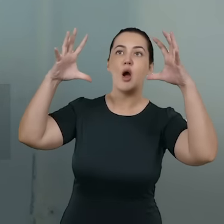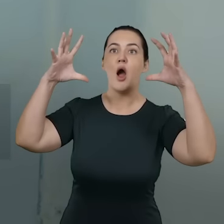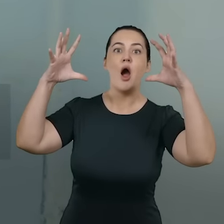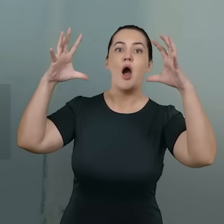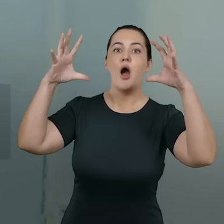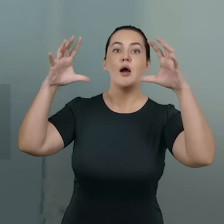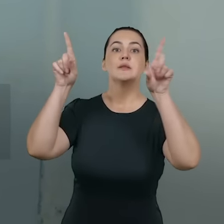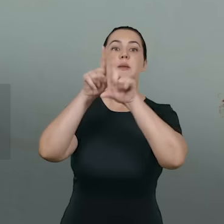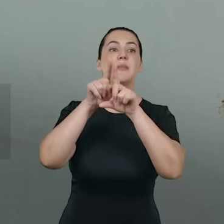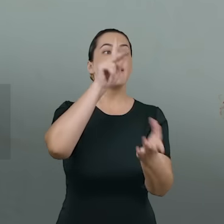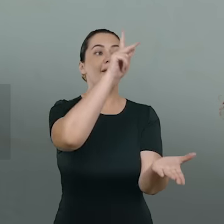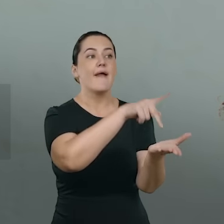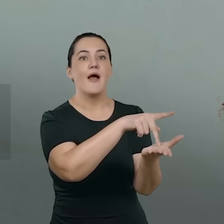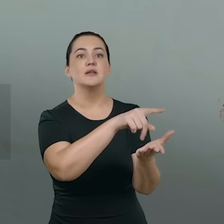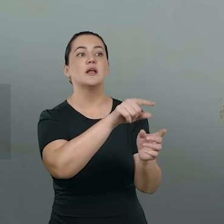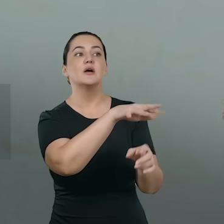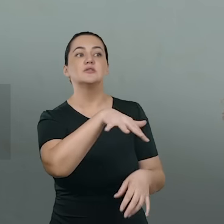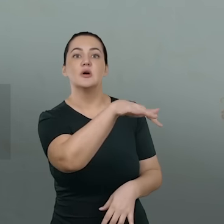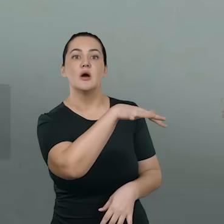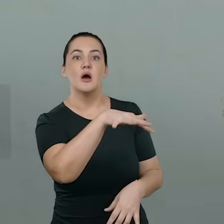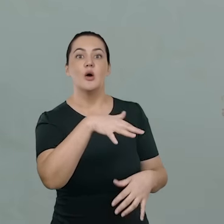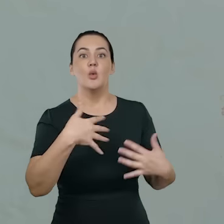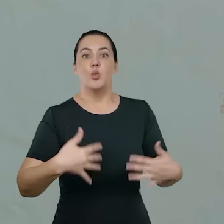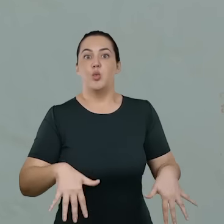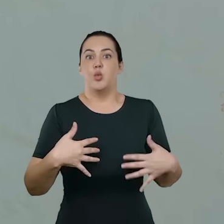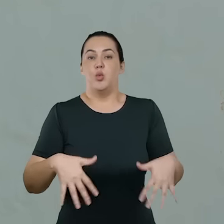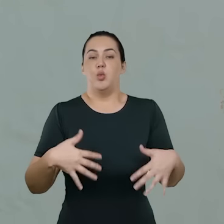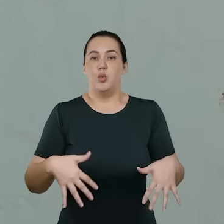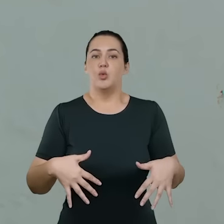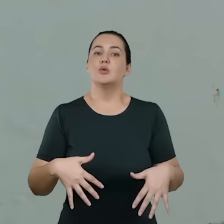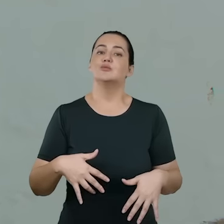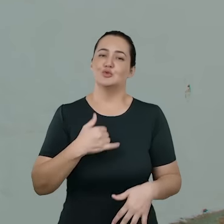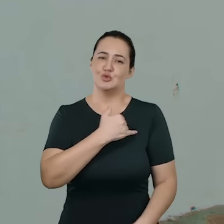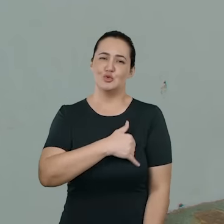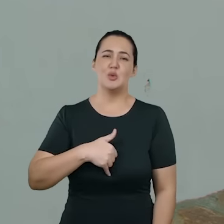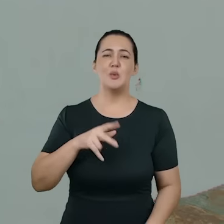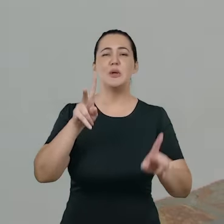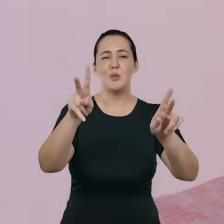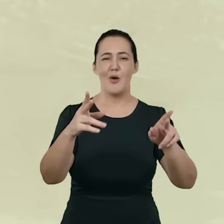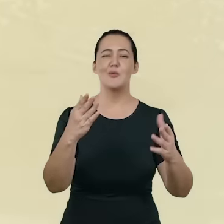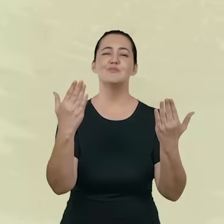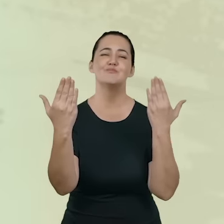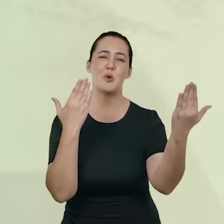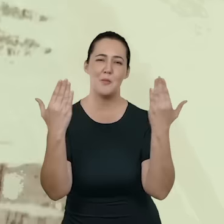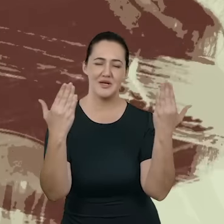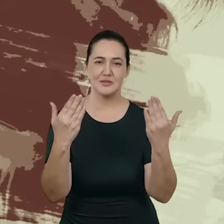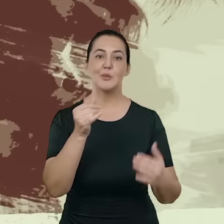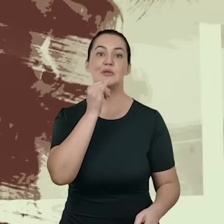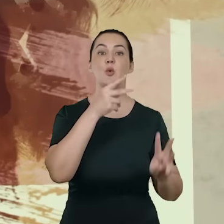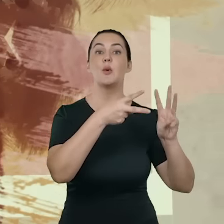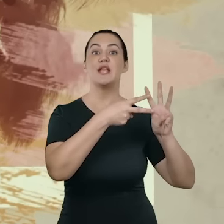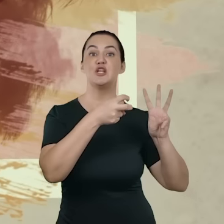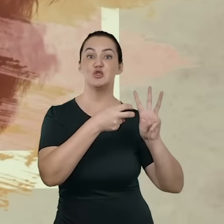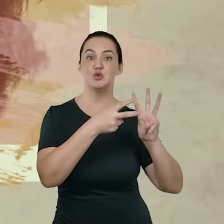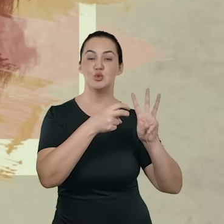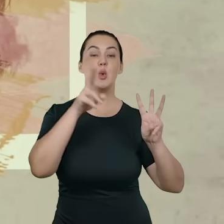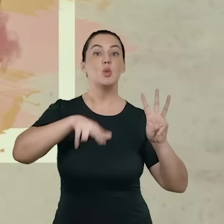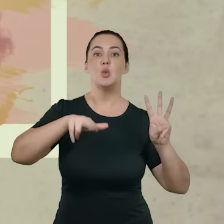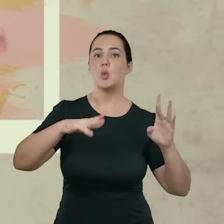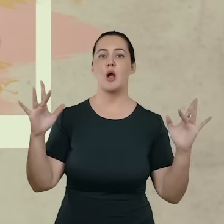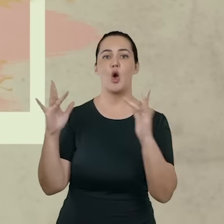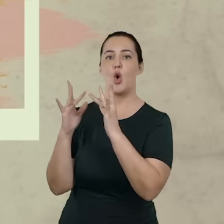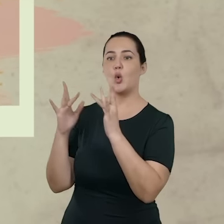para a sua compreensão. João seria, se você me permite a comparação, como um índio que nunca teve contato com a